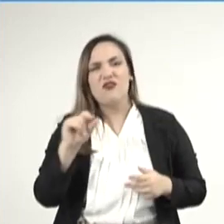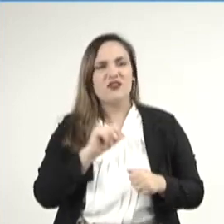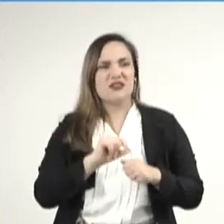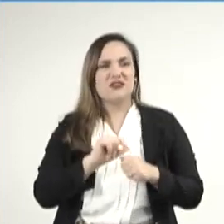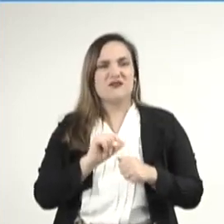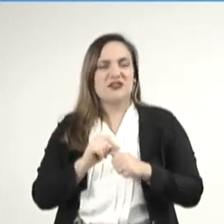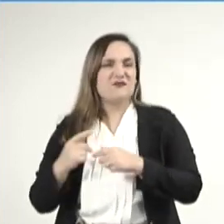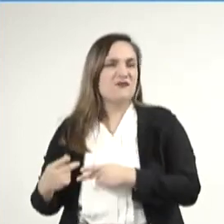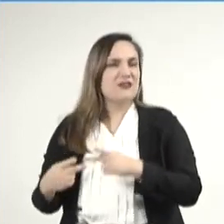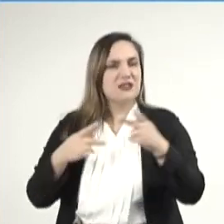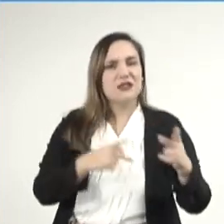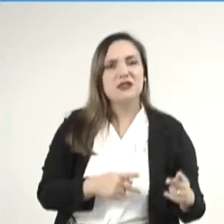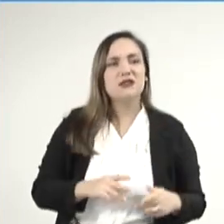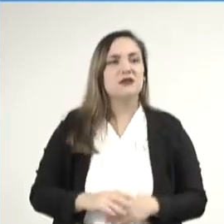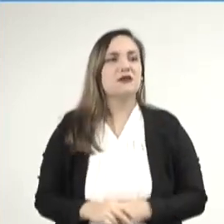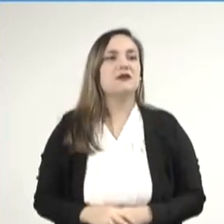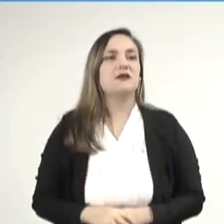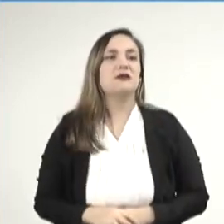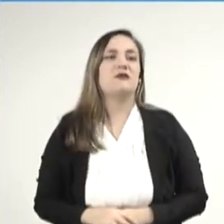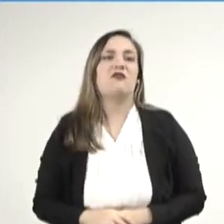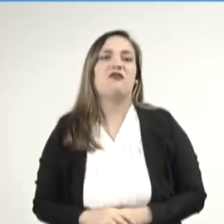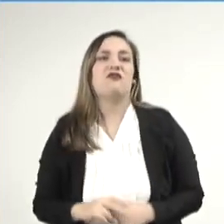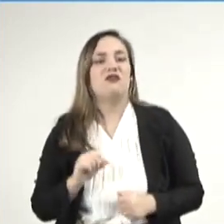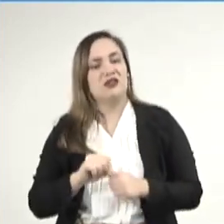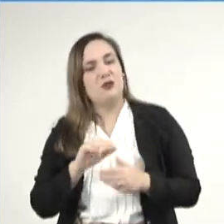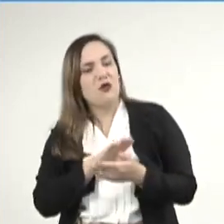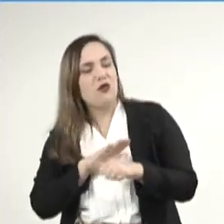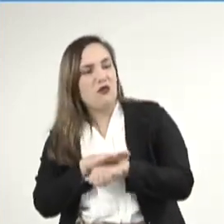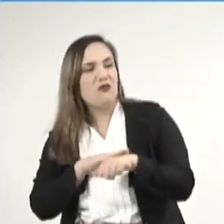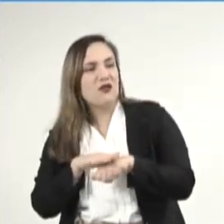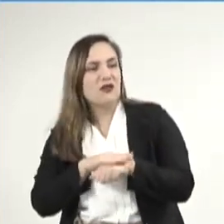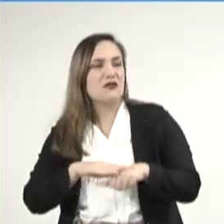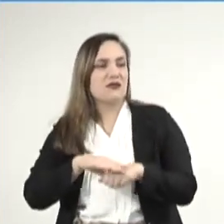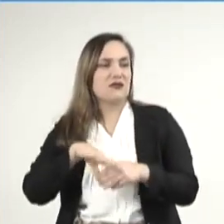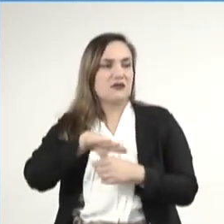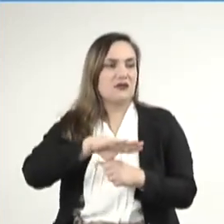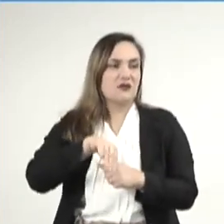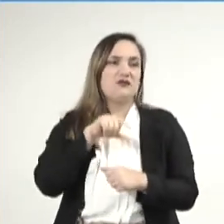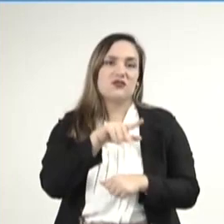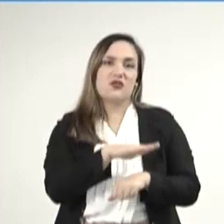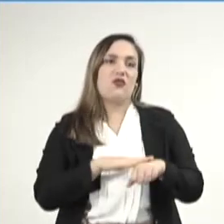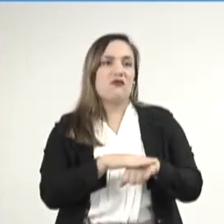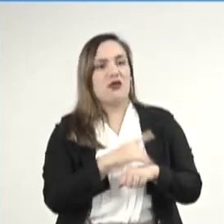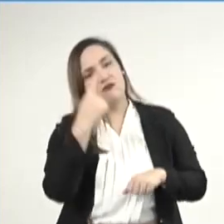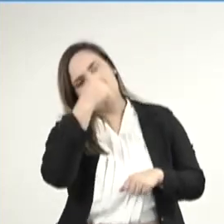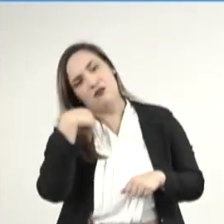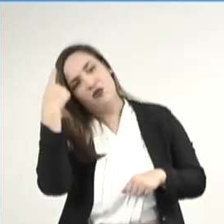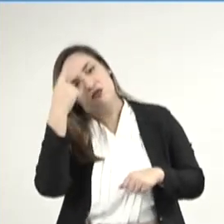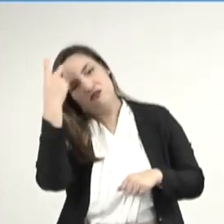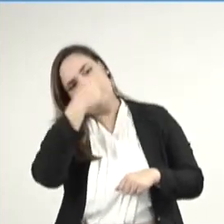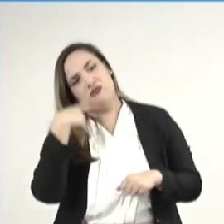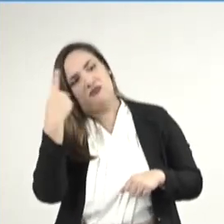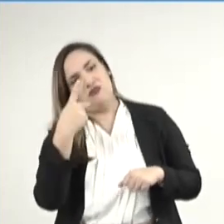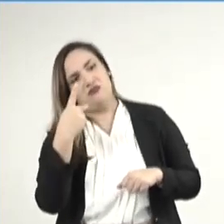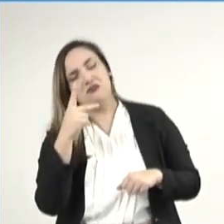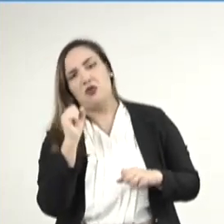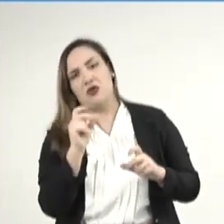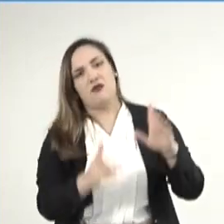visita, vai fazer uma audiência numa embaixada, você vai lá, conversa 1 hora, 2 horas, vai